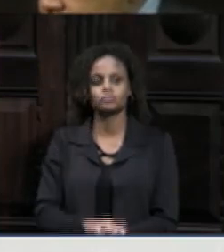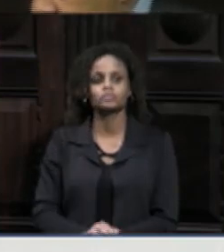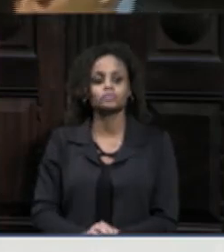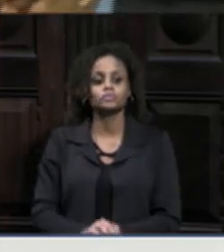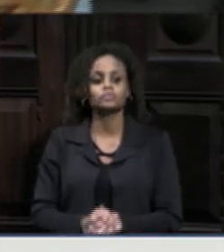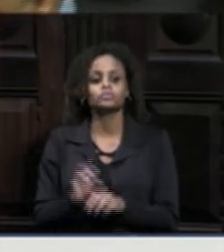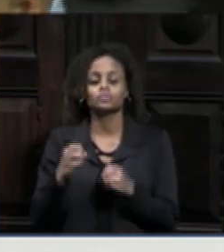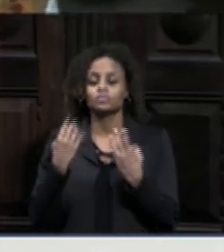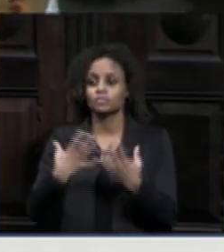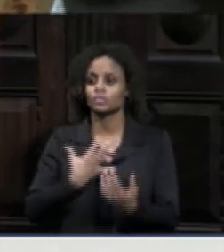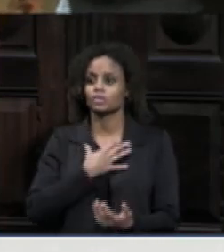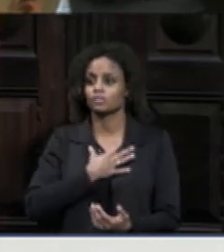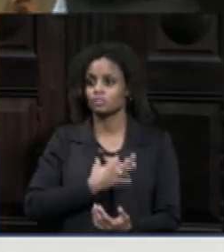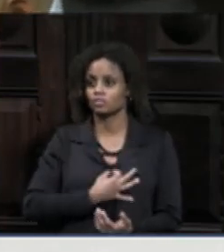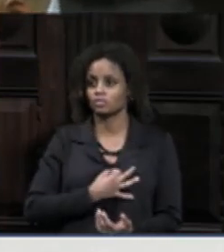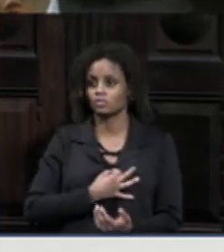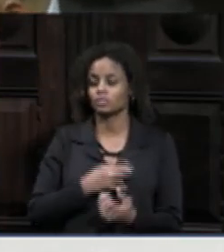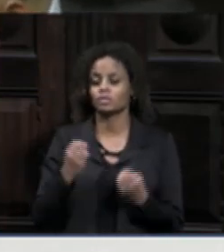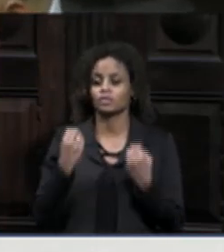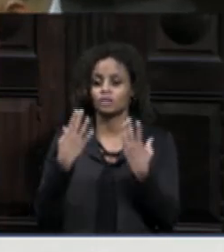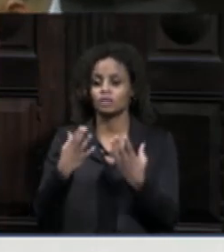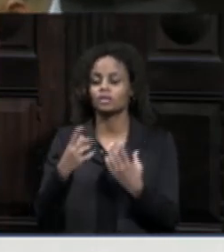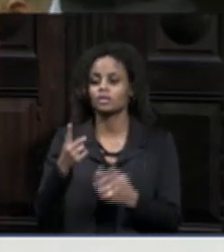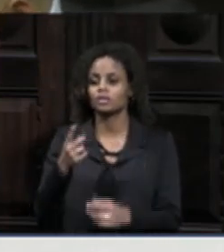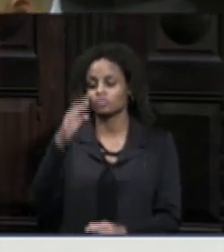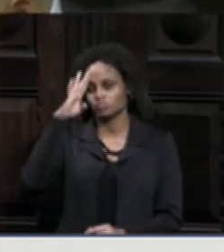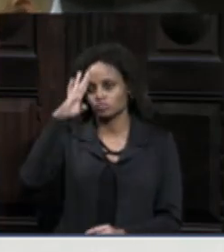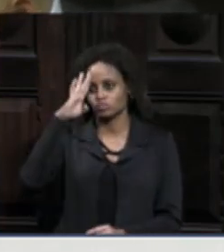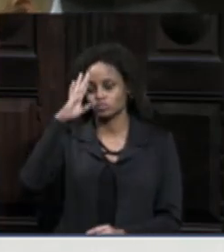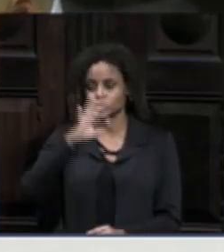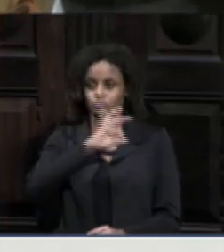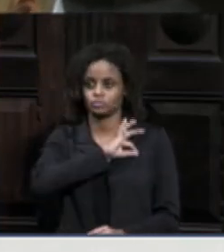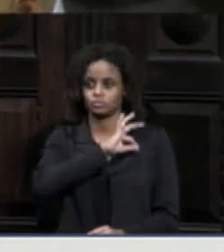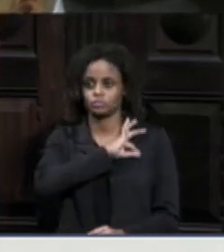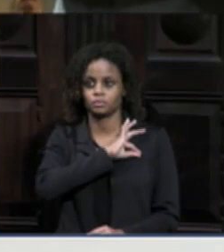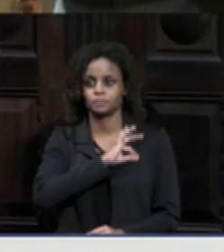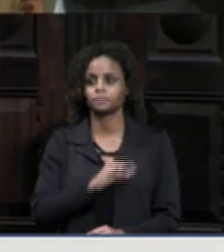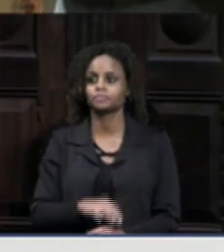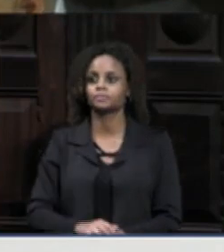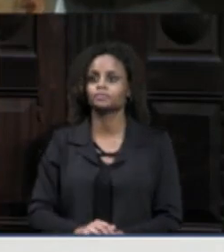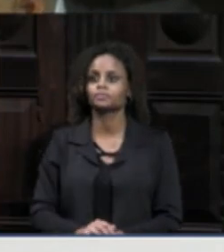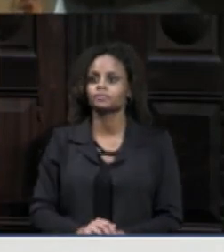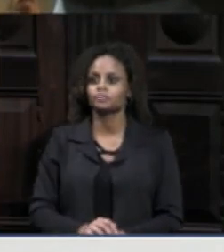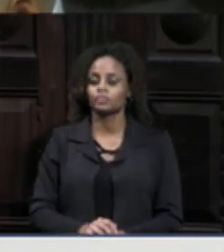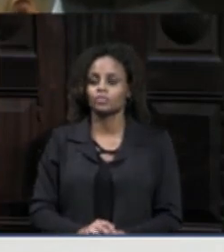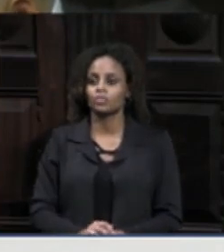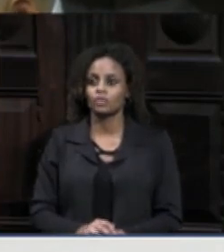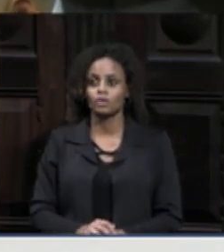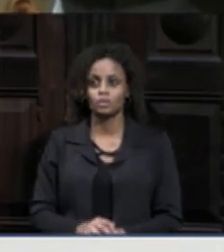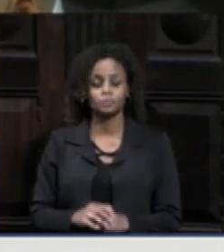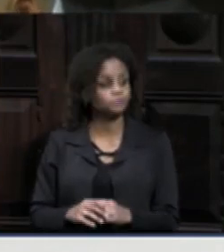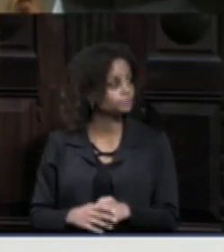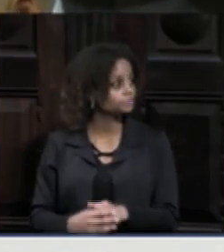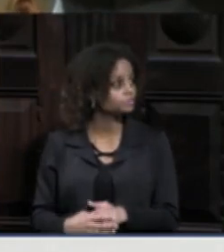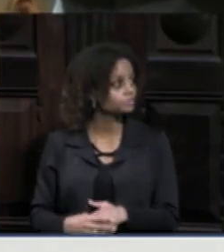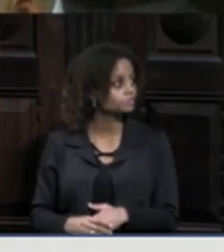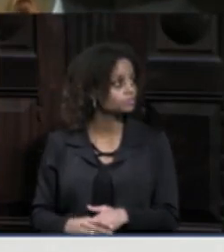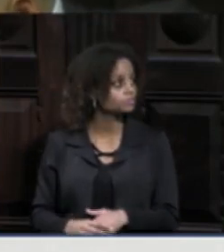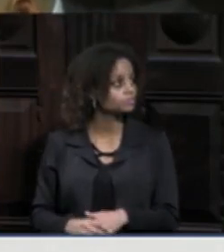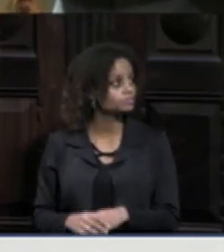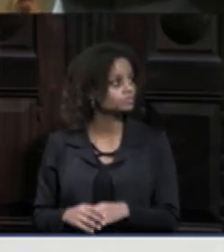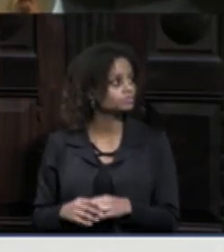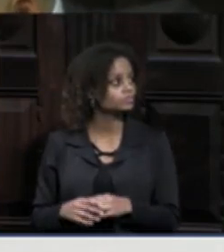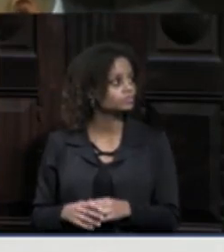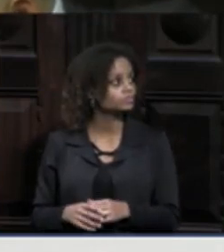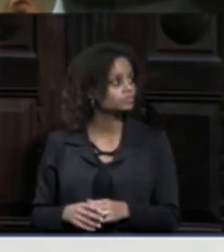Moreira Valentim, comandante do 34º Batalhão da Polícia Militar, Magé. Parecer da Comissão de Normas Internas e Proposições Externas, favorável.